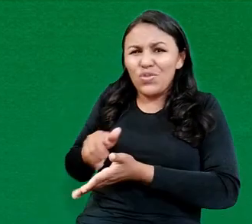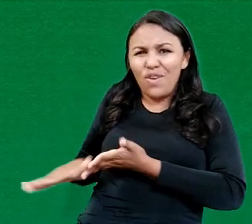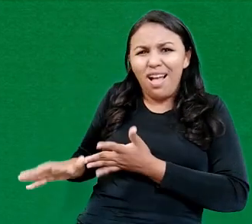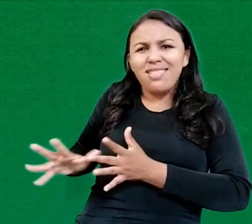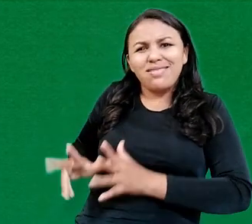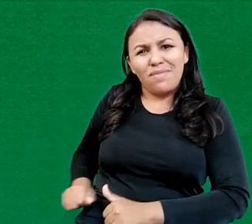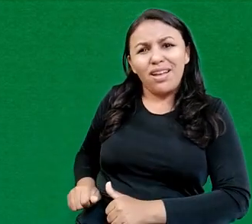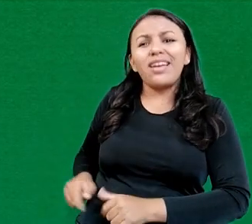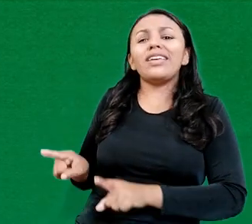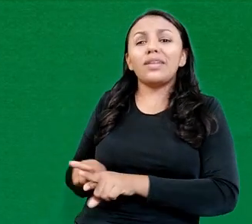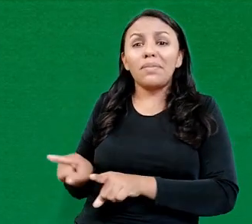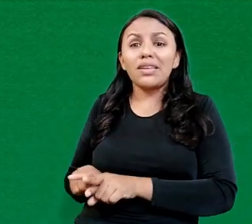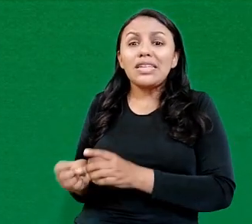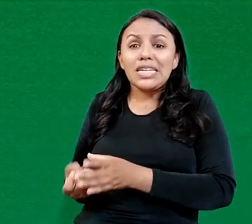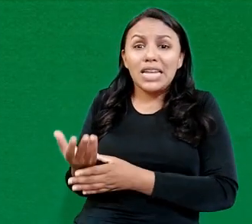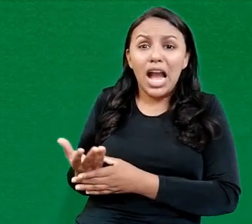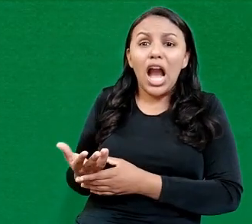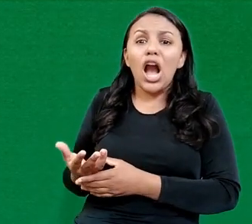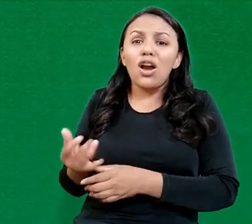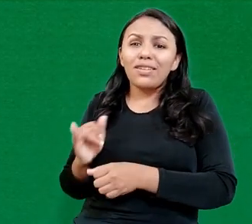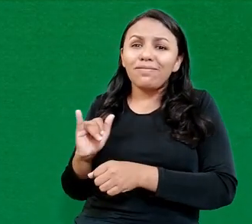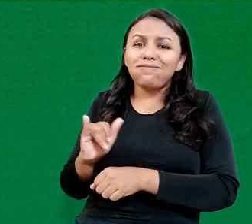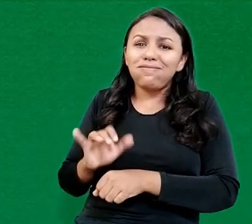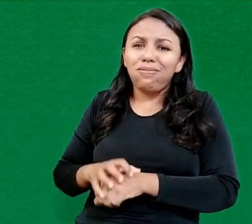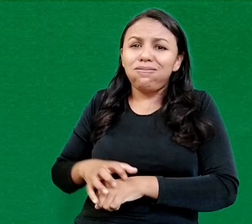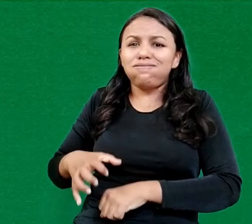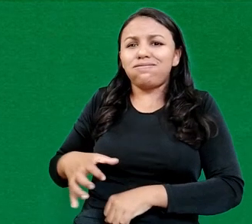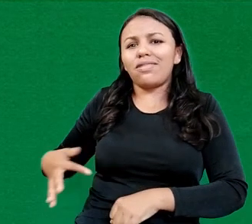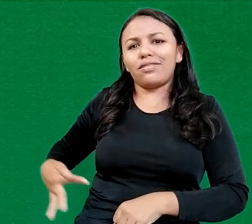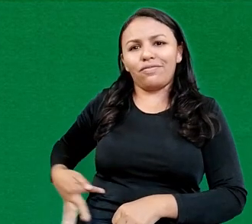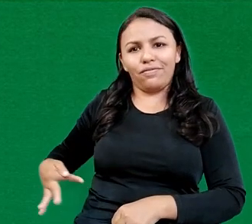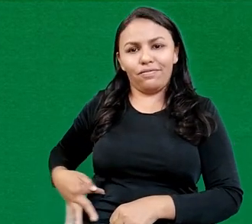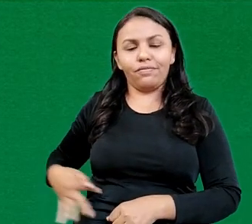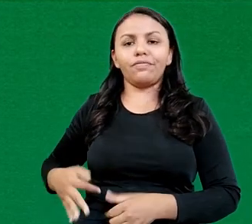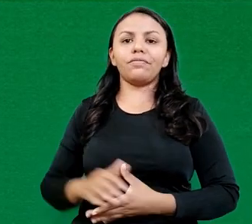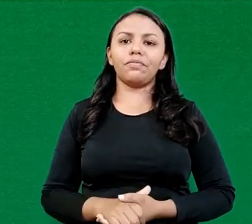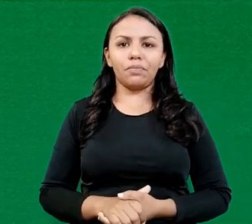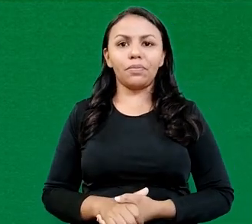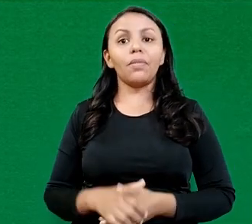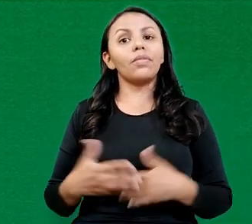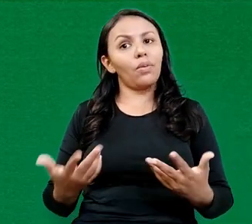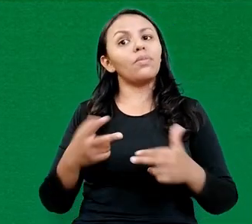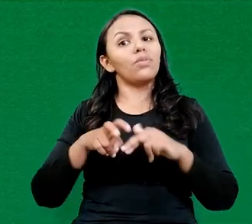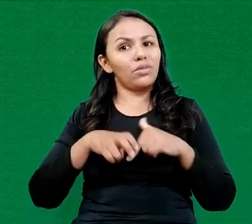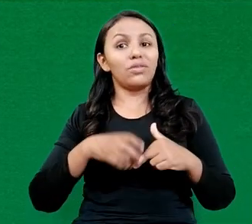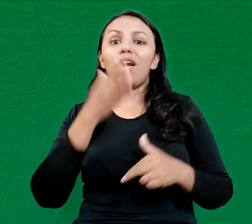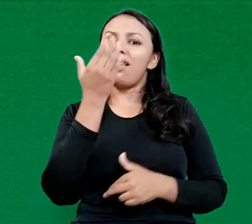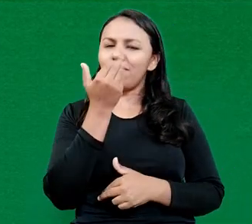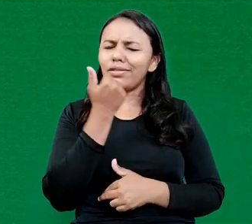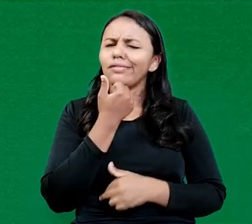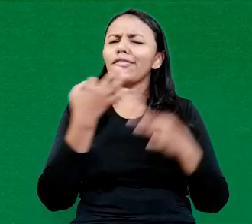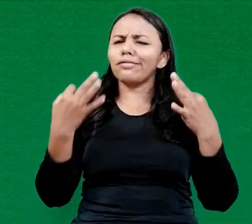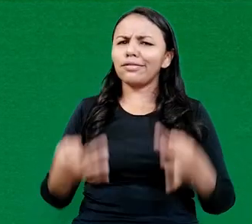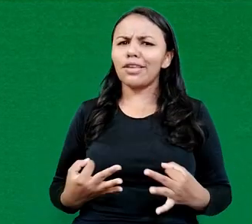e produzindo espécies que levam à inflamação do próprio órgão. Sabemos, então, que a alimentação